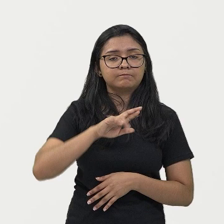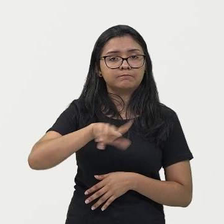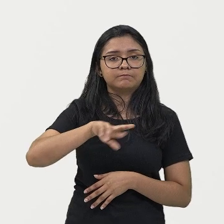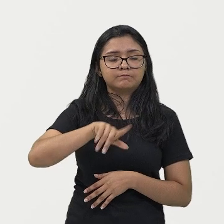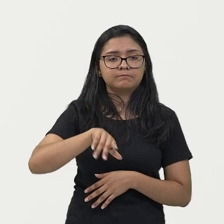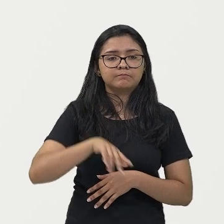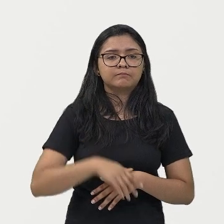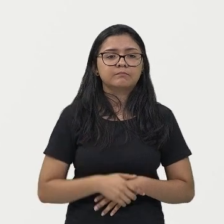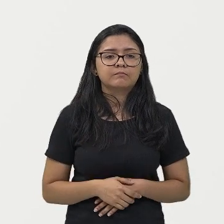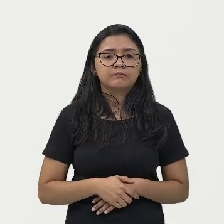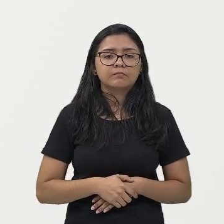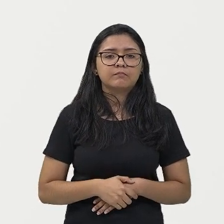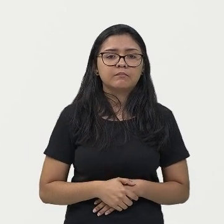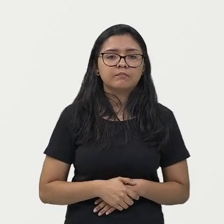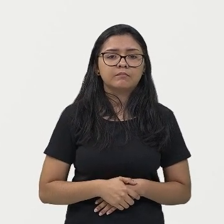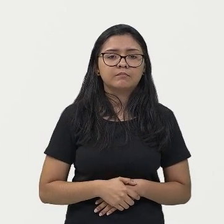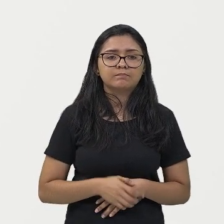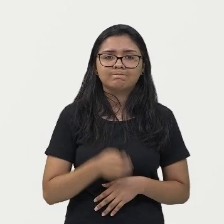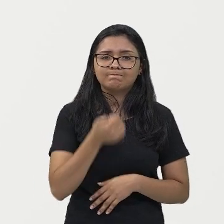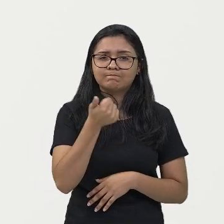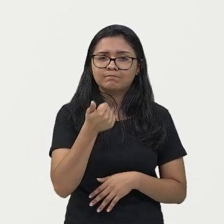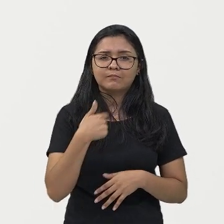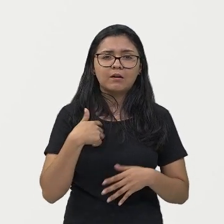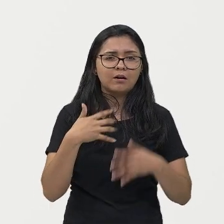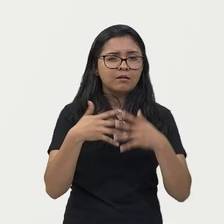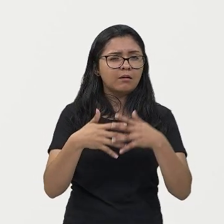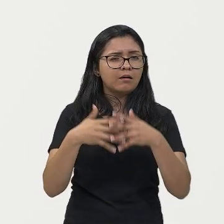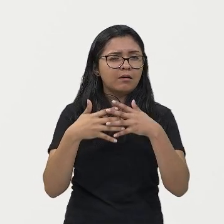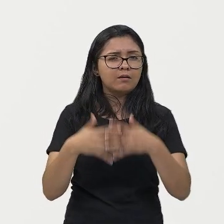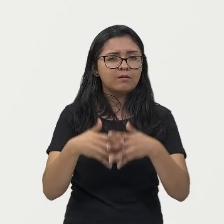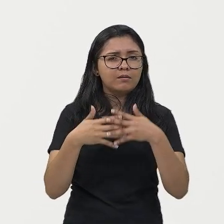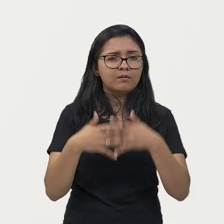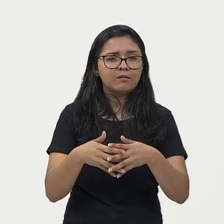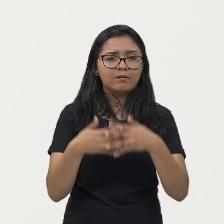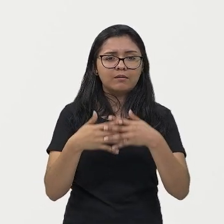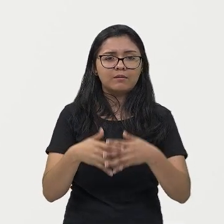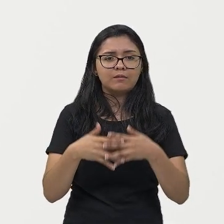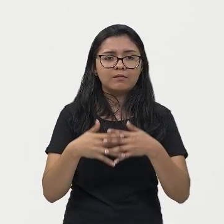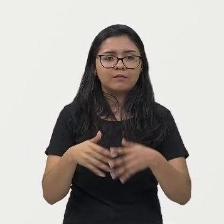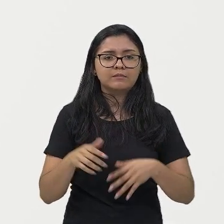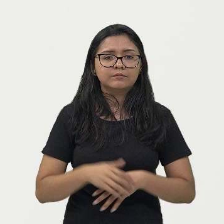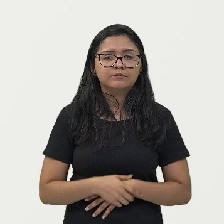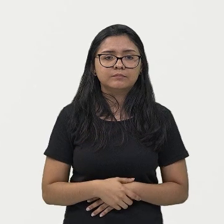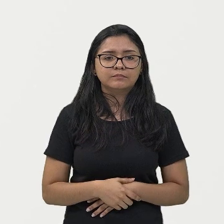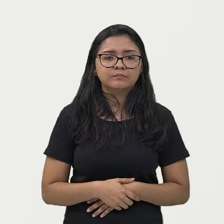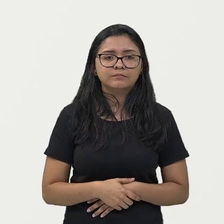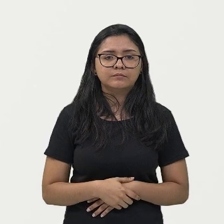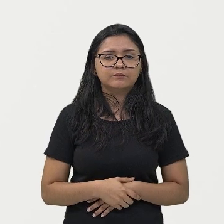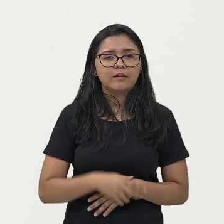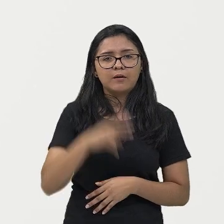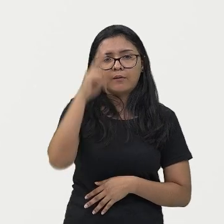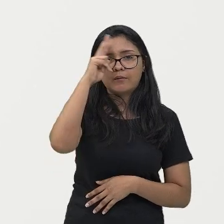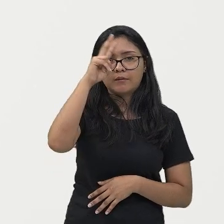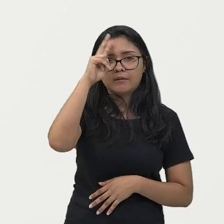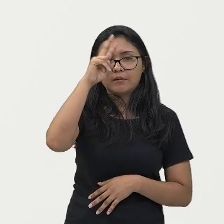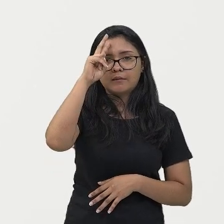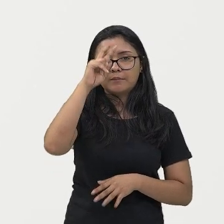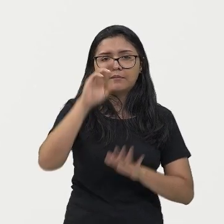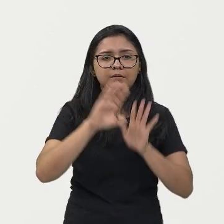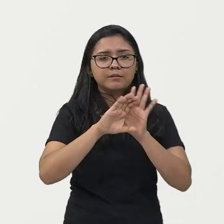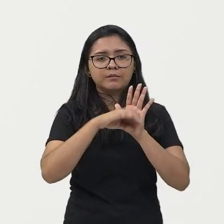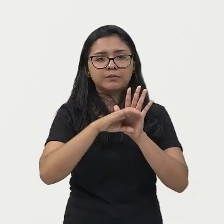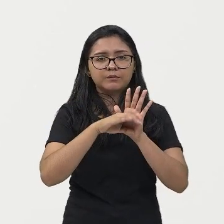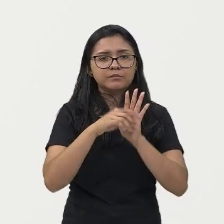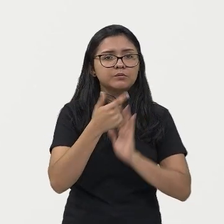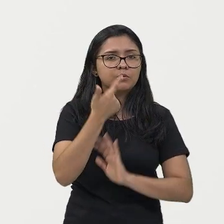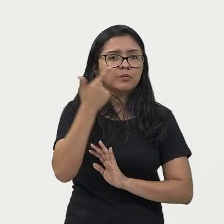Quase, né? Eu até fiquei assim, mas aí depois eu lembrei aí, né, do conceito, do outro nome que